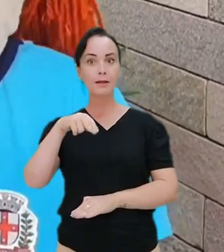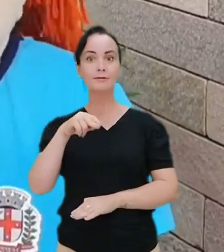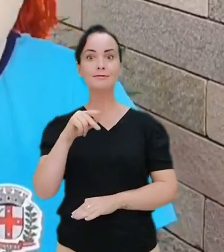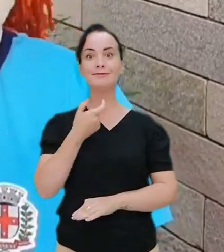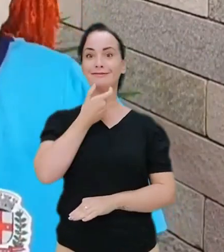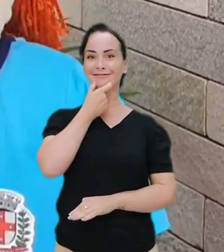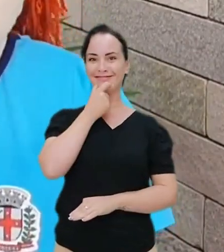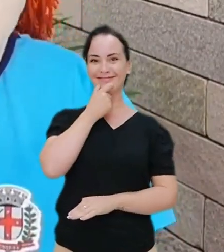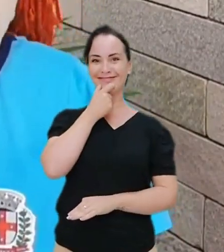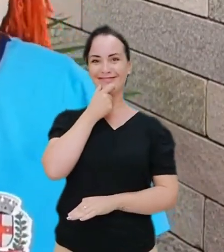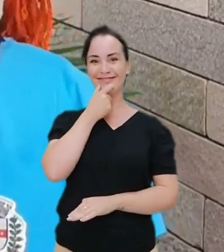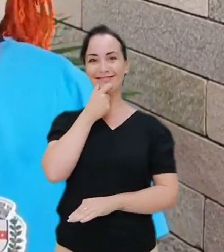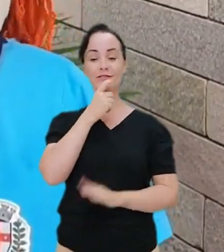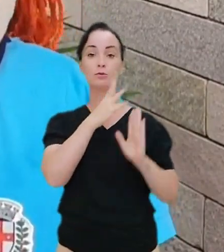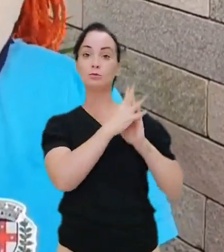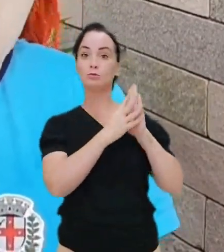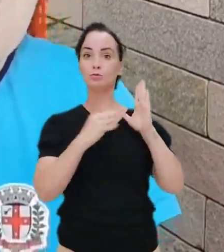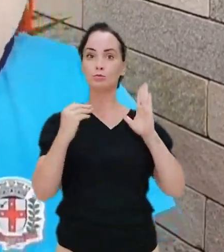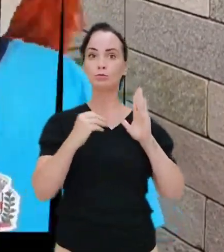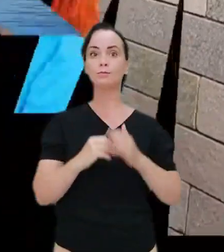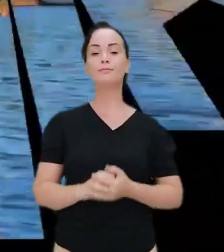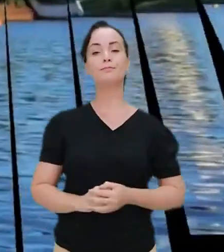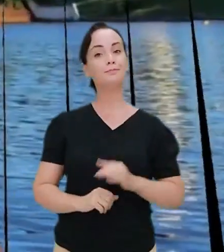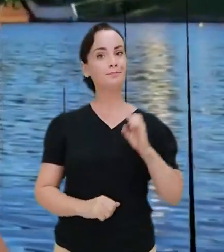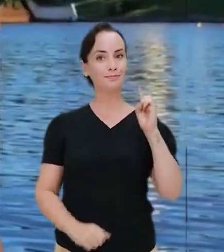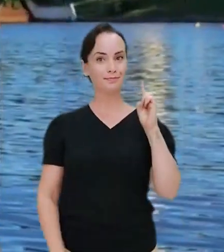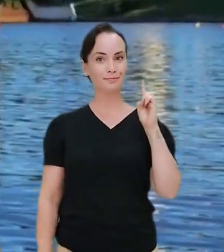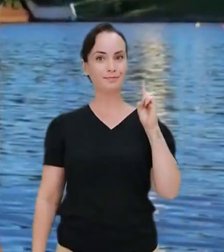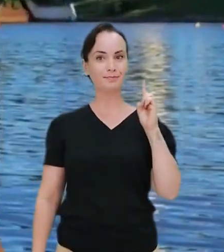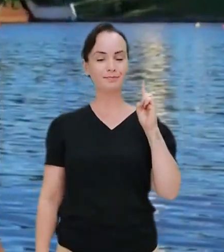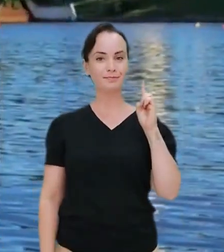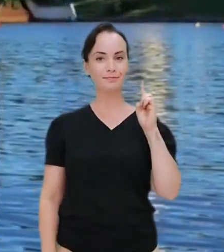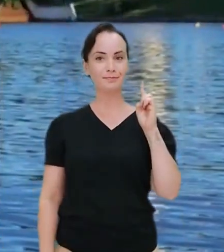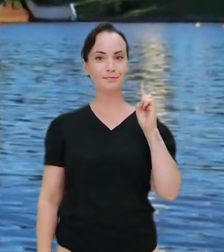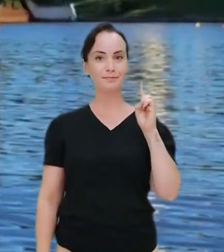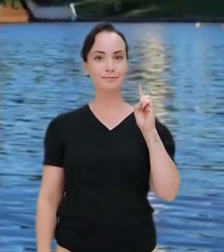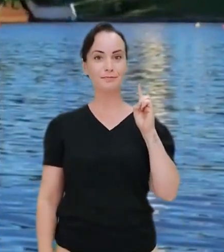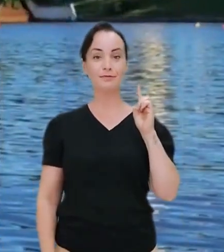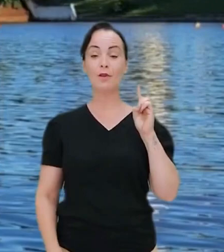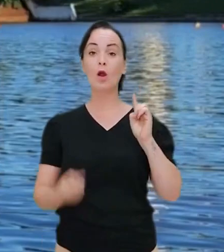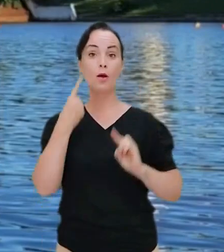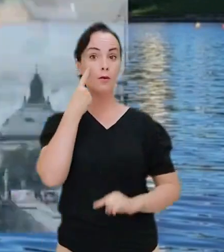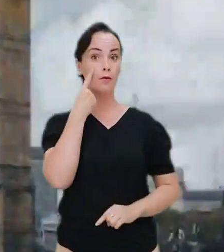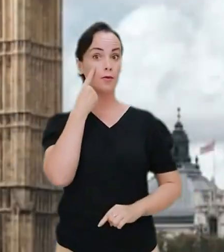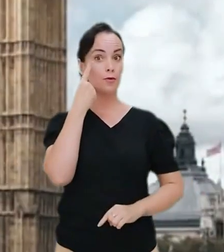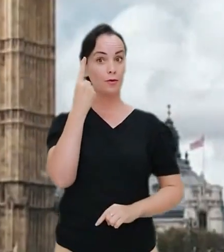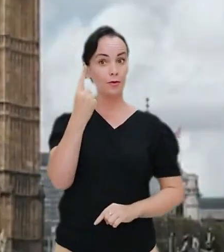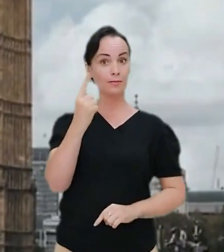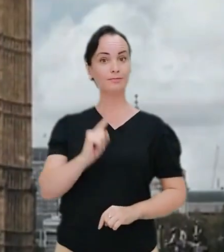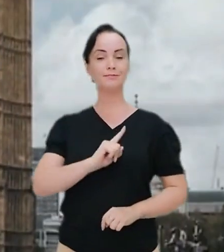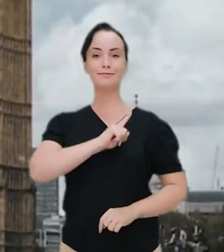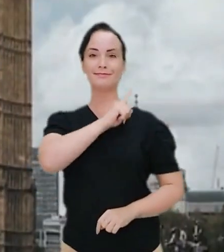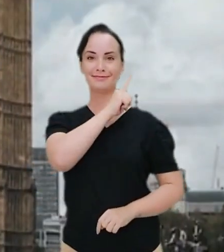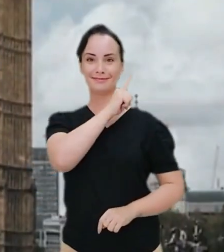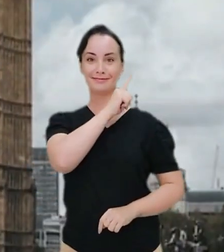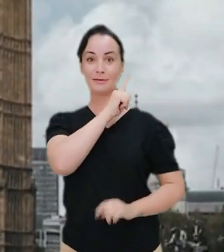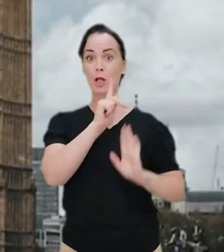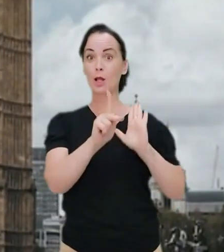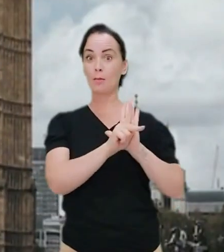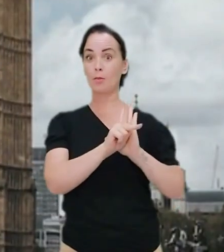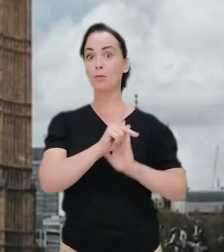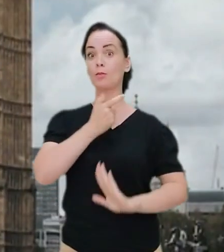o Big Ben de Londres, teacher. Here it is, Kate. Aqui está a imagem do Big Ben